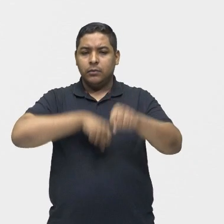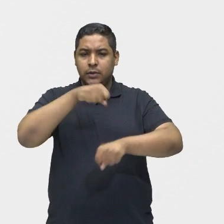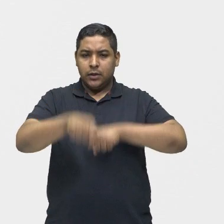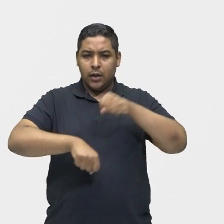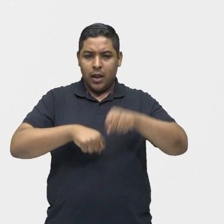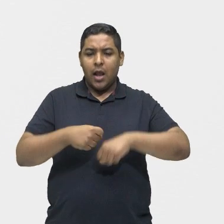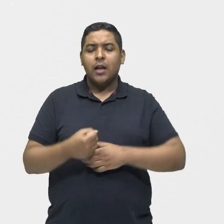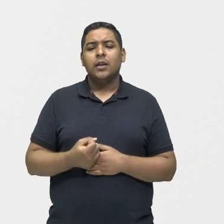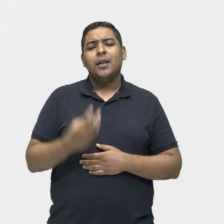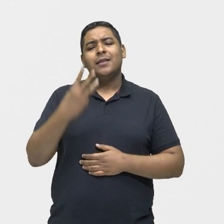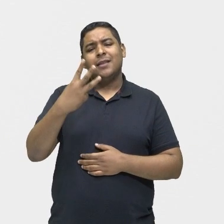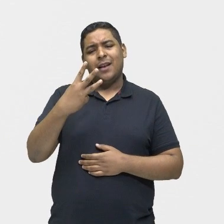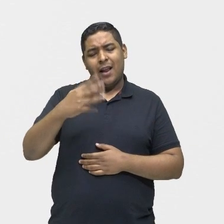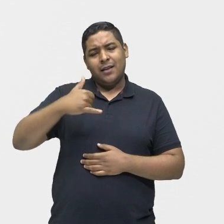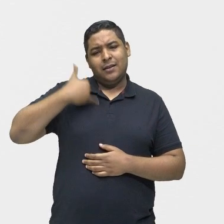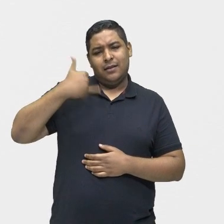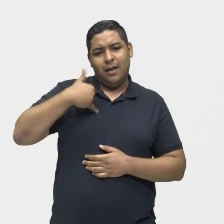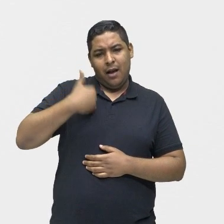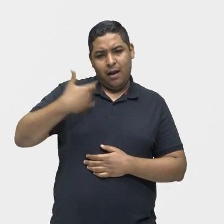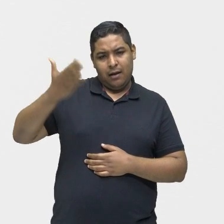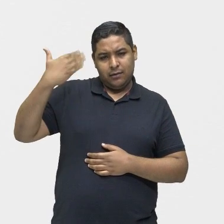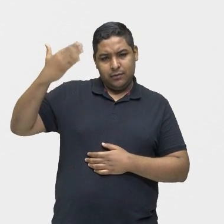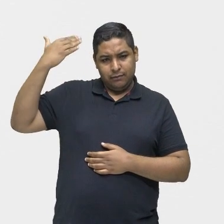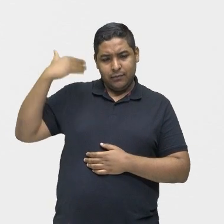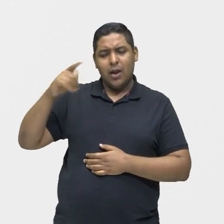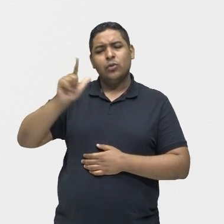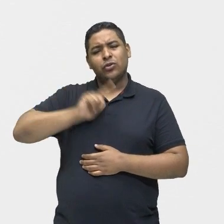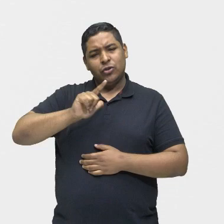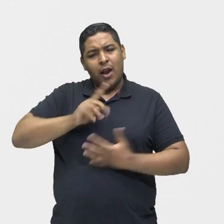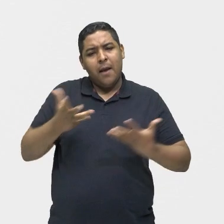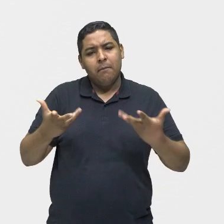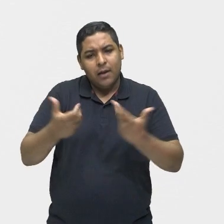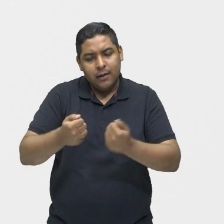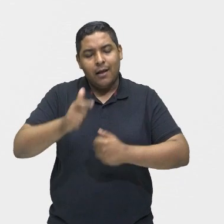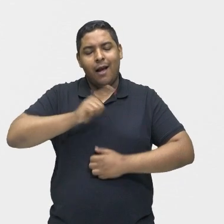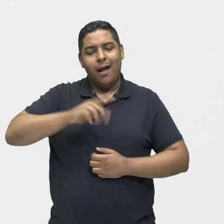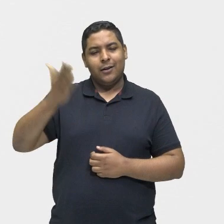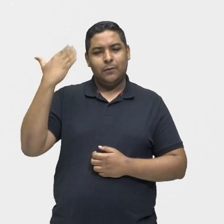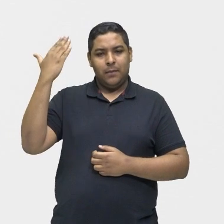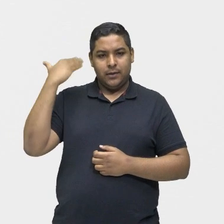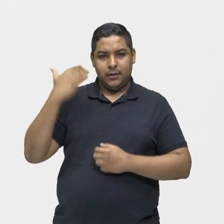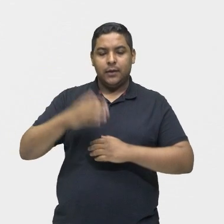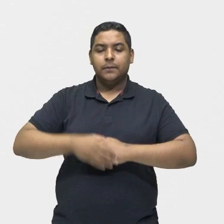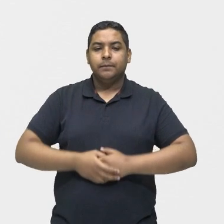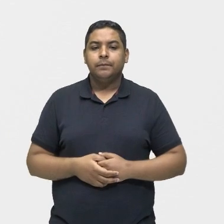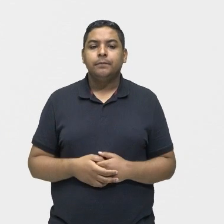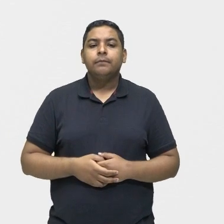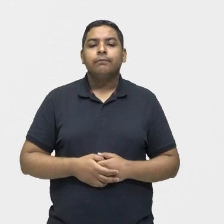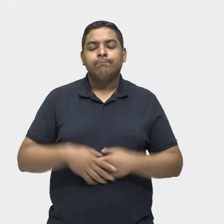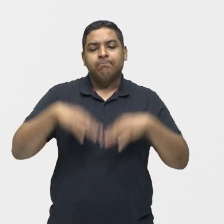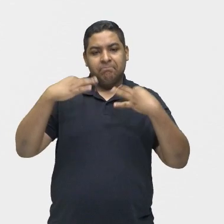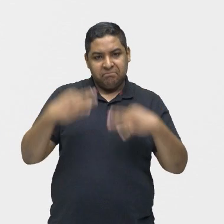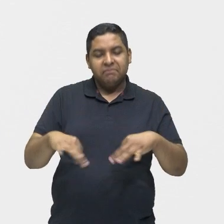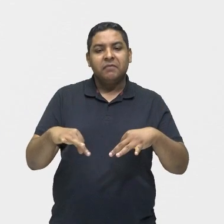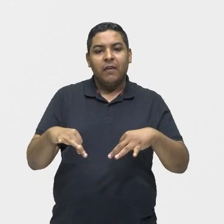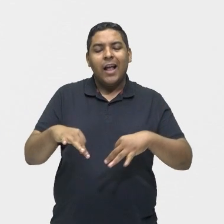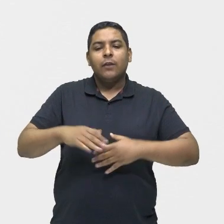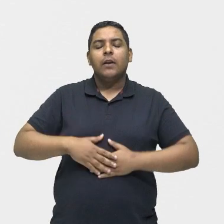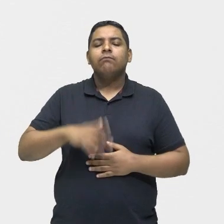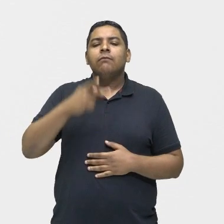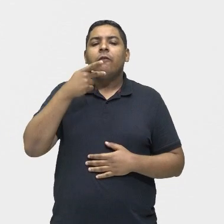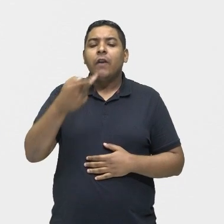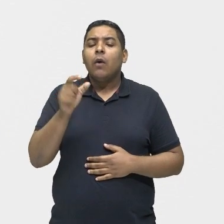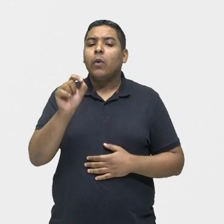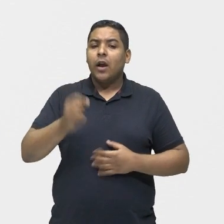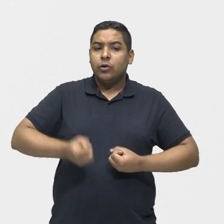3 anos. Né? Eu sabia, eu tinha essa habilidade, né? Então, de fato, ele vai indicar, né, ele vai